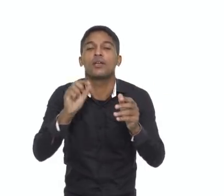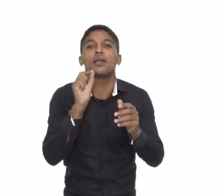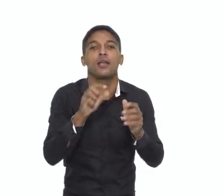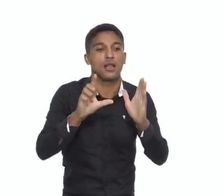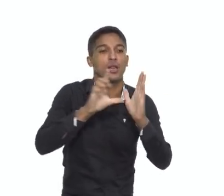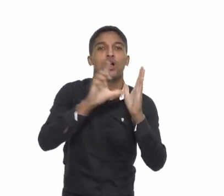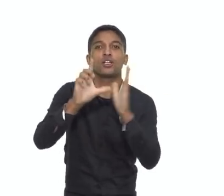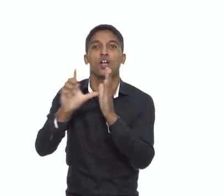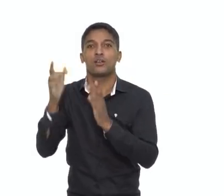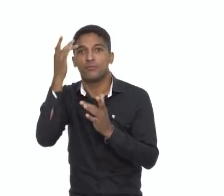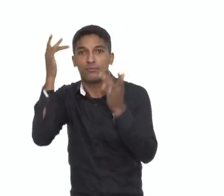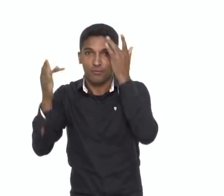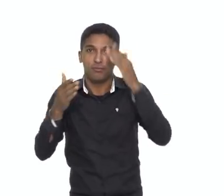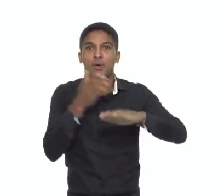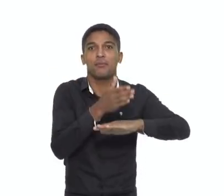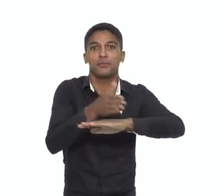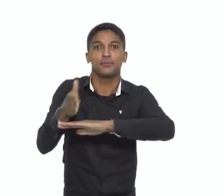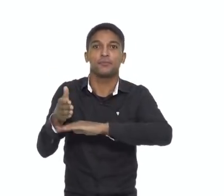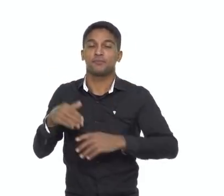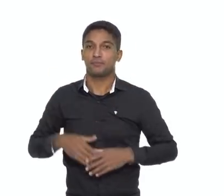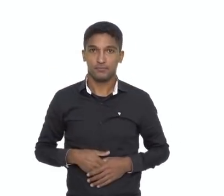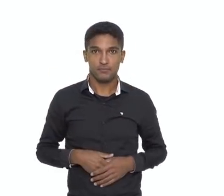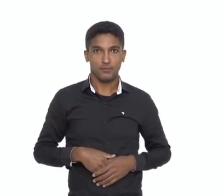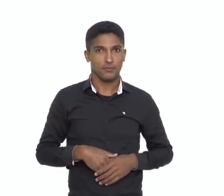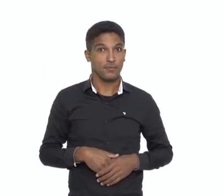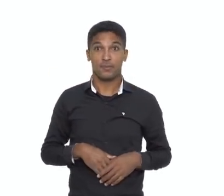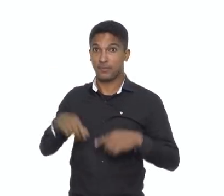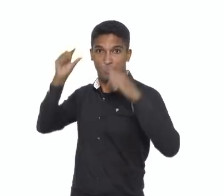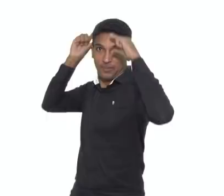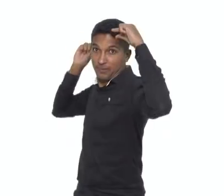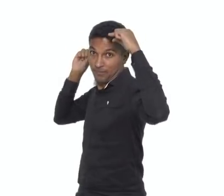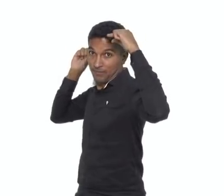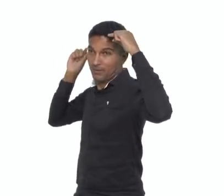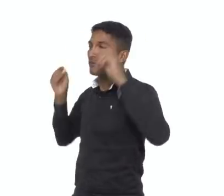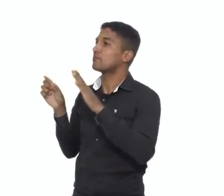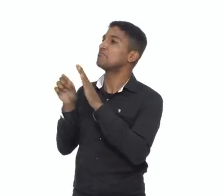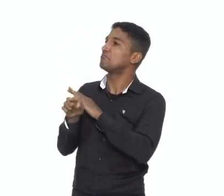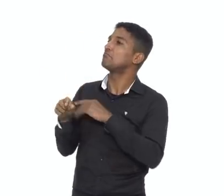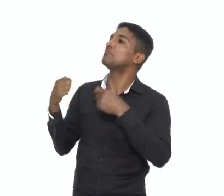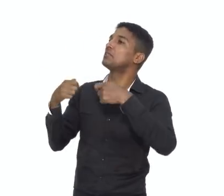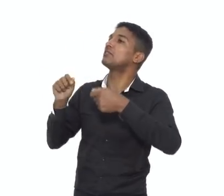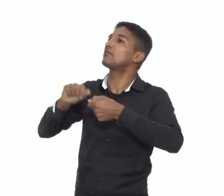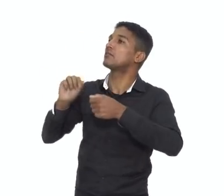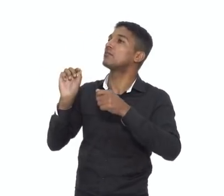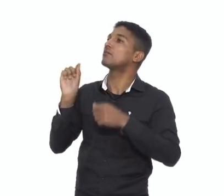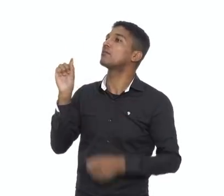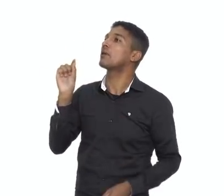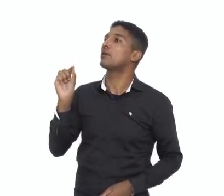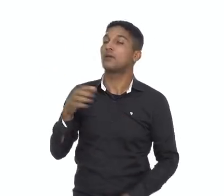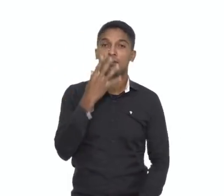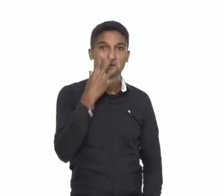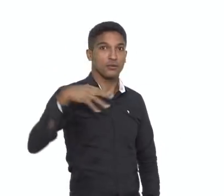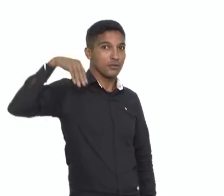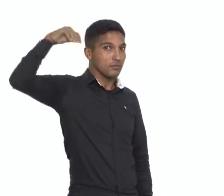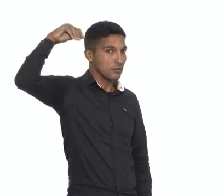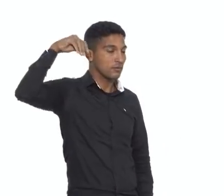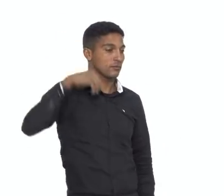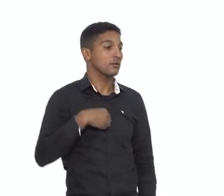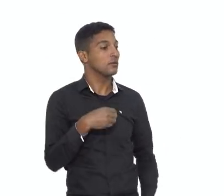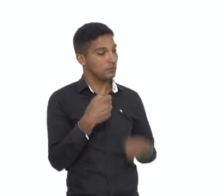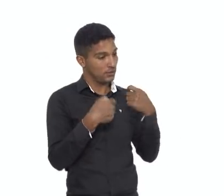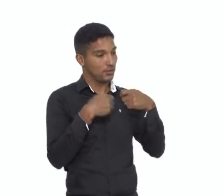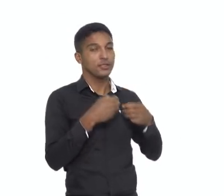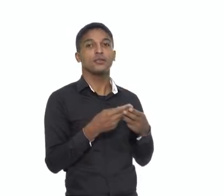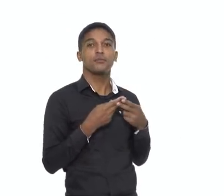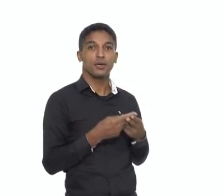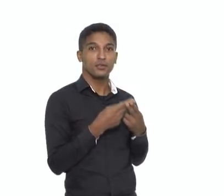preciso fazer? Perguntou o príncipezinho. É preciso ser paciente, respondeu a raposa. Tu te sentarás